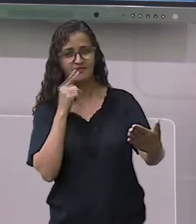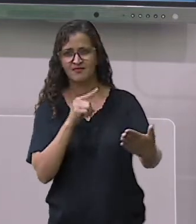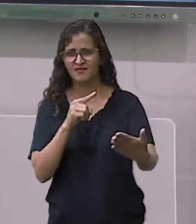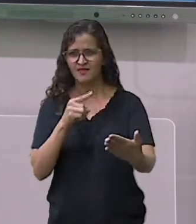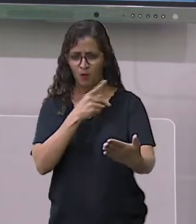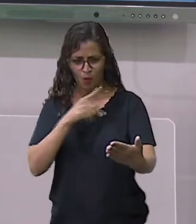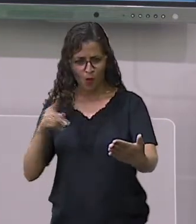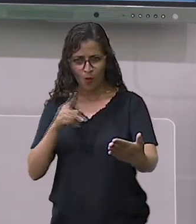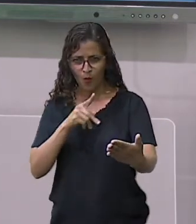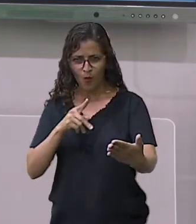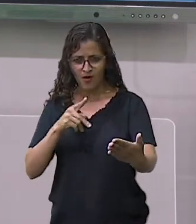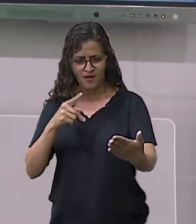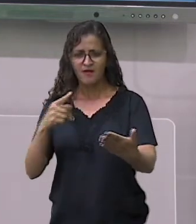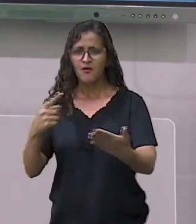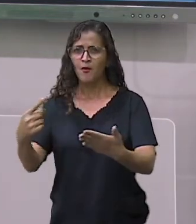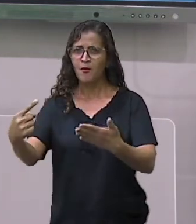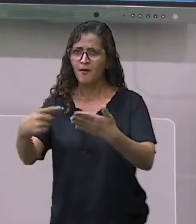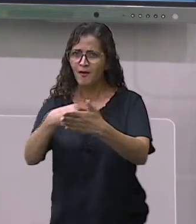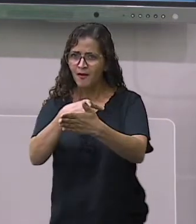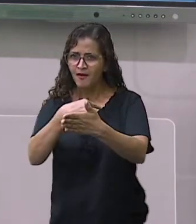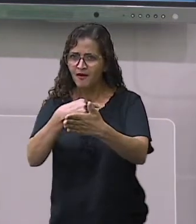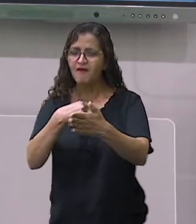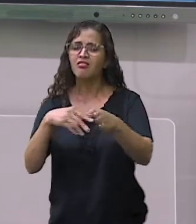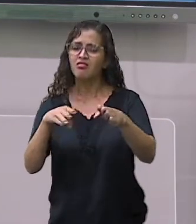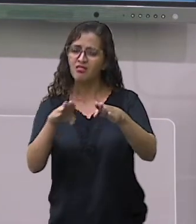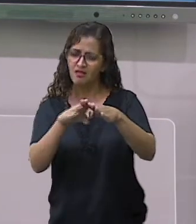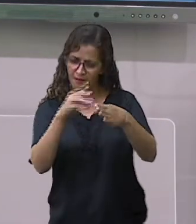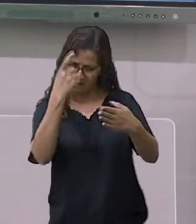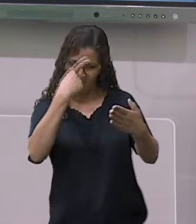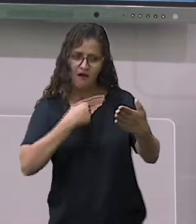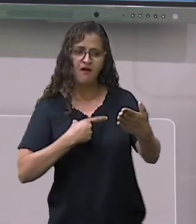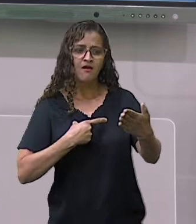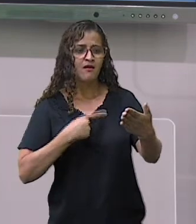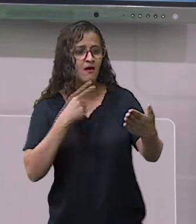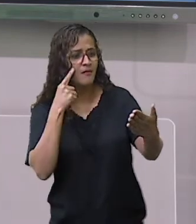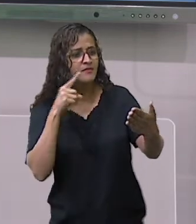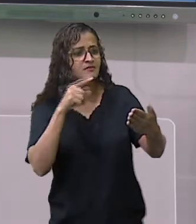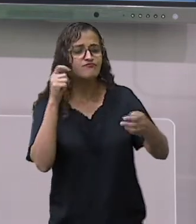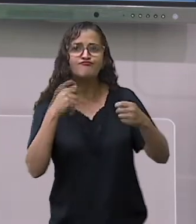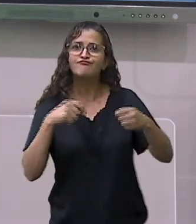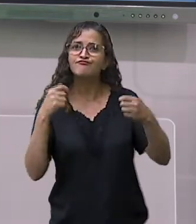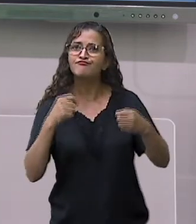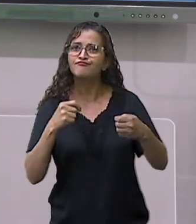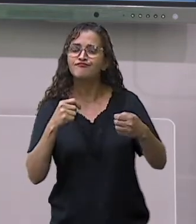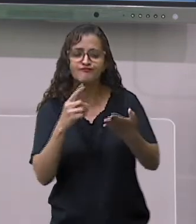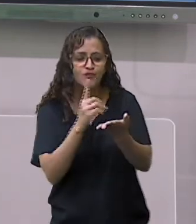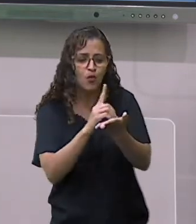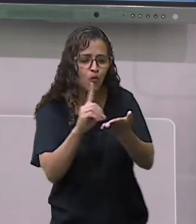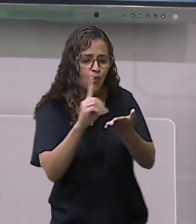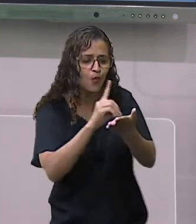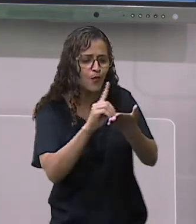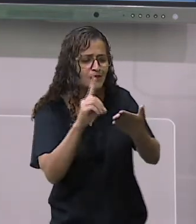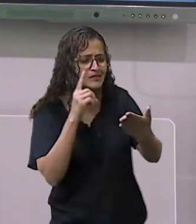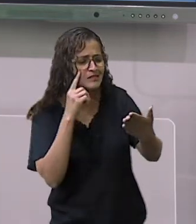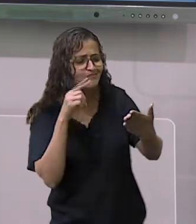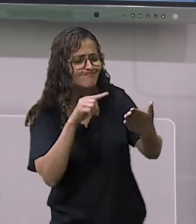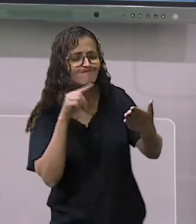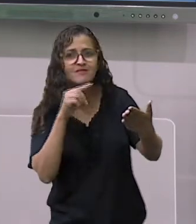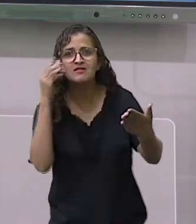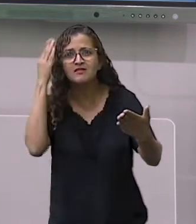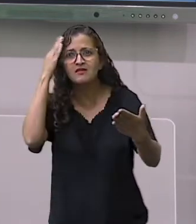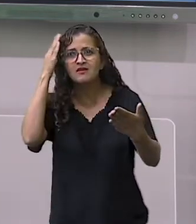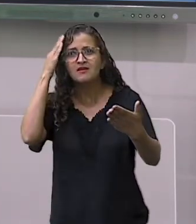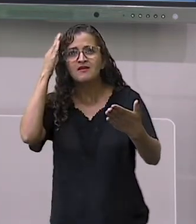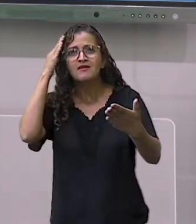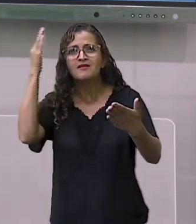você, professora? Sim, muitas vezes eu preciso recorrer ao dicionário para me saber algo que